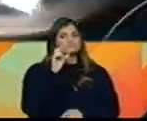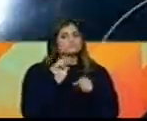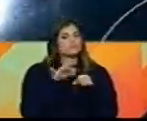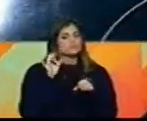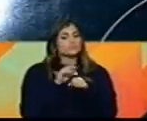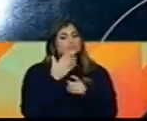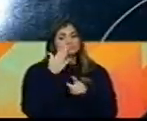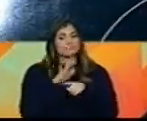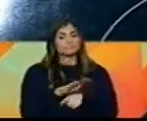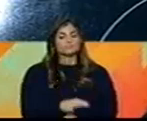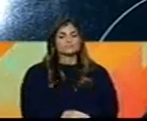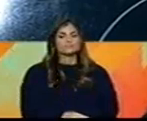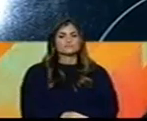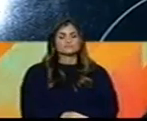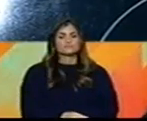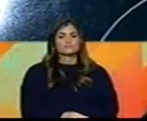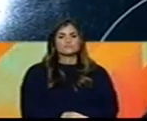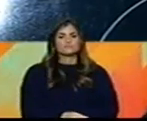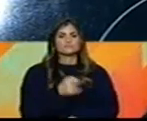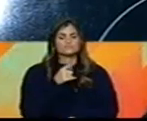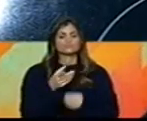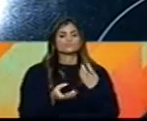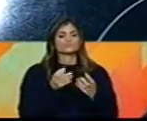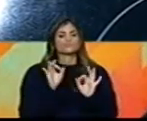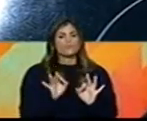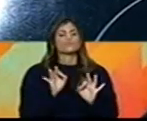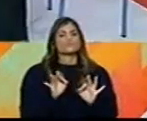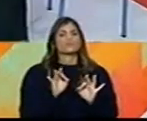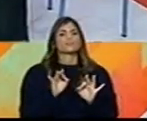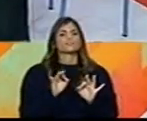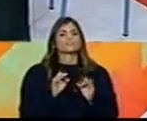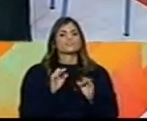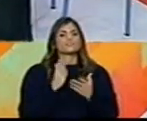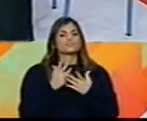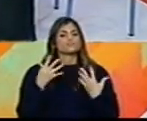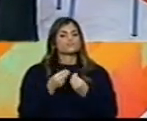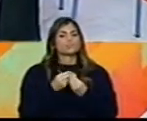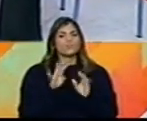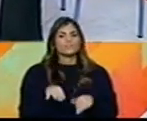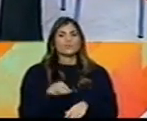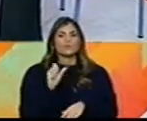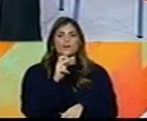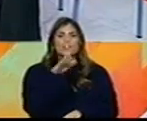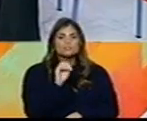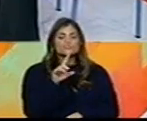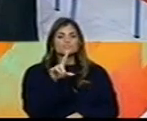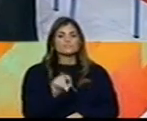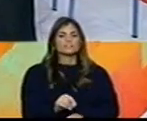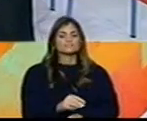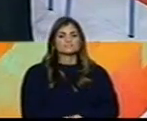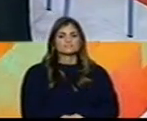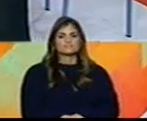flatulência, por exemplo. O meu feijão está cozido, mete mais para o fim. Muito bem, só entra no final. E os grelos também. Os grelos vou